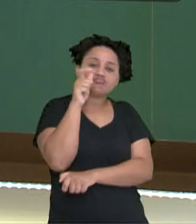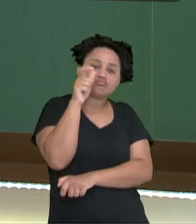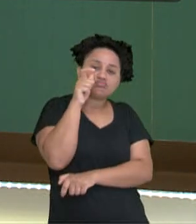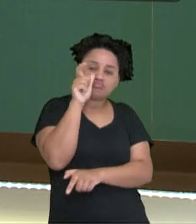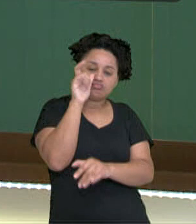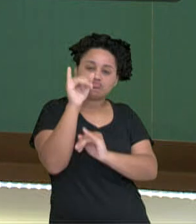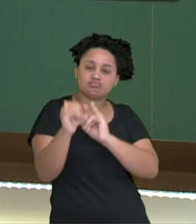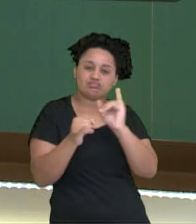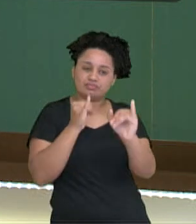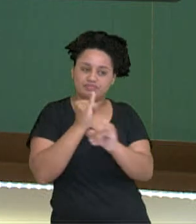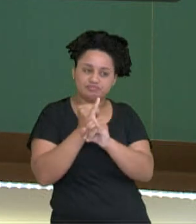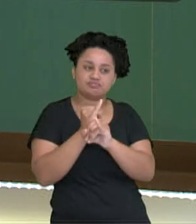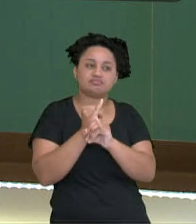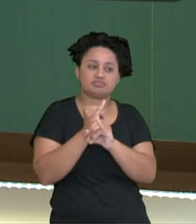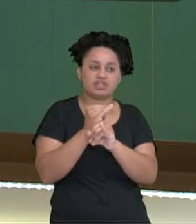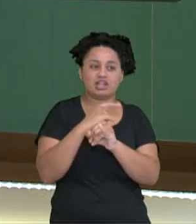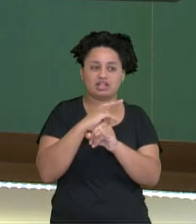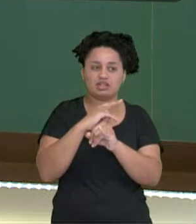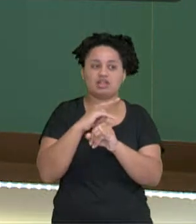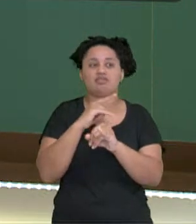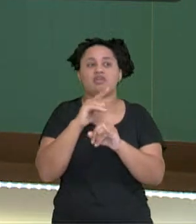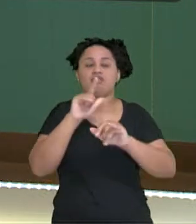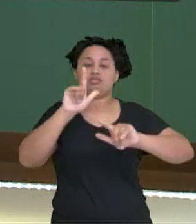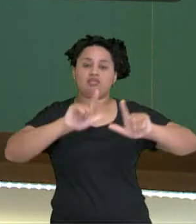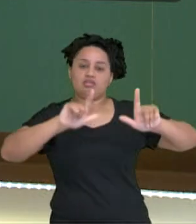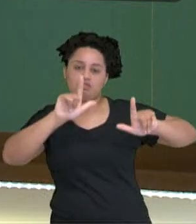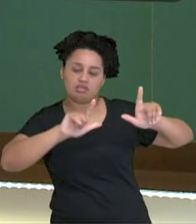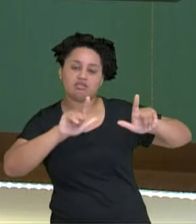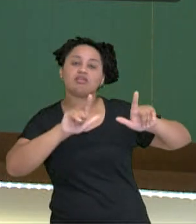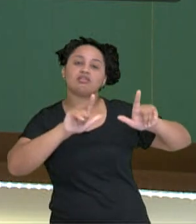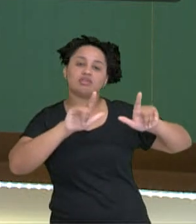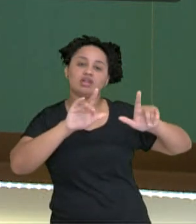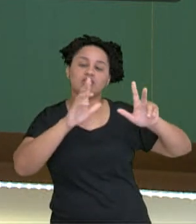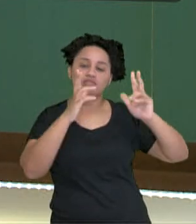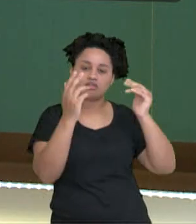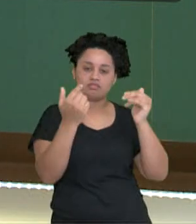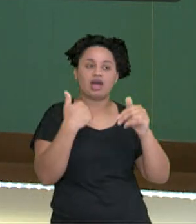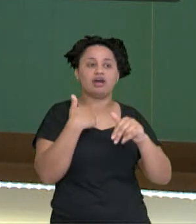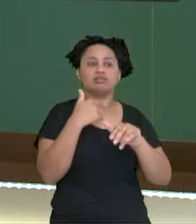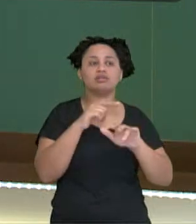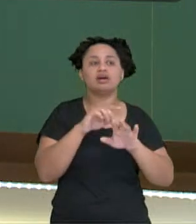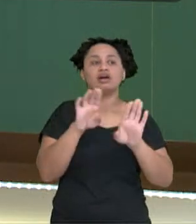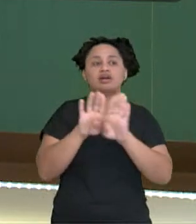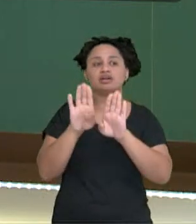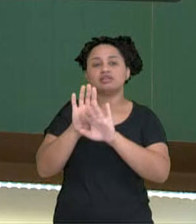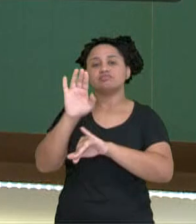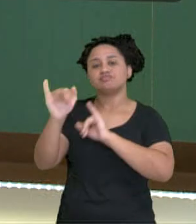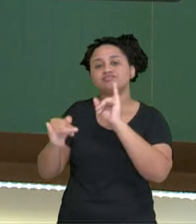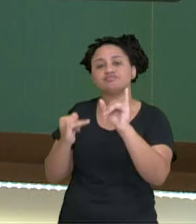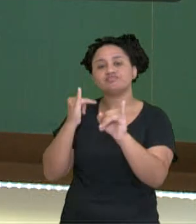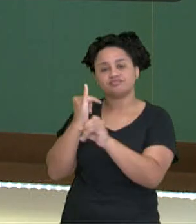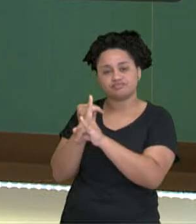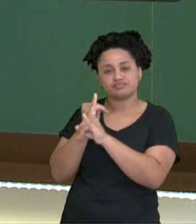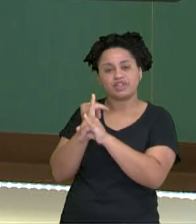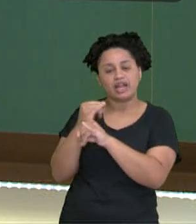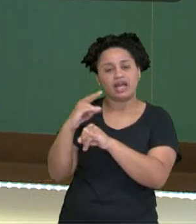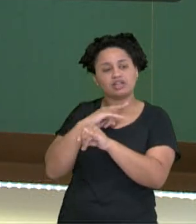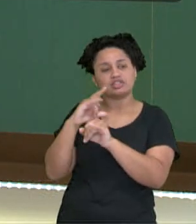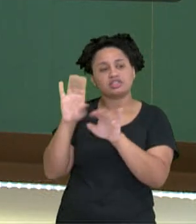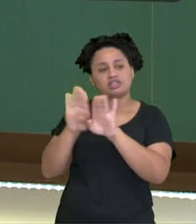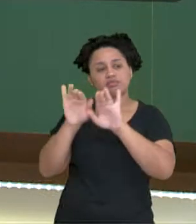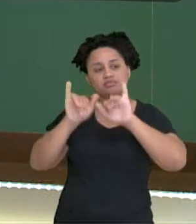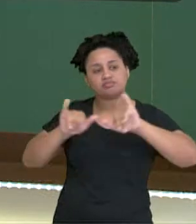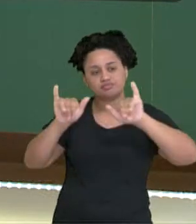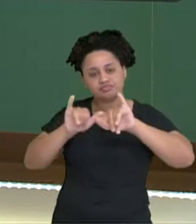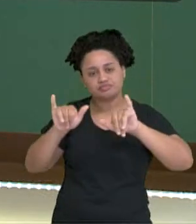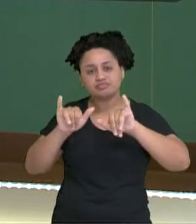pessoas, entre transmissões em canais online, como o Rio Games e o Twitch, e também na